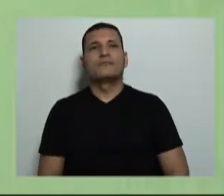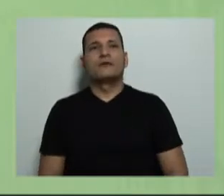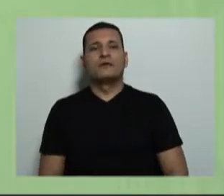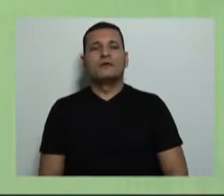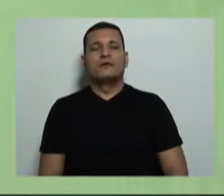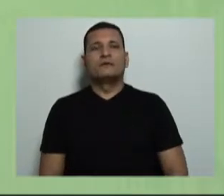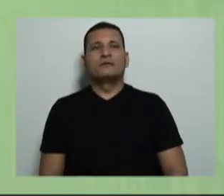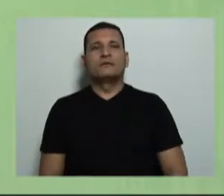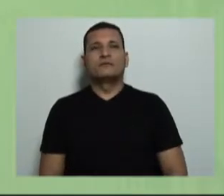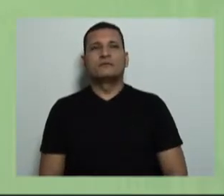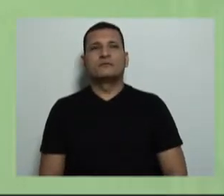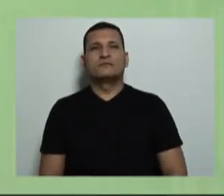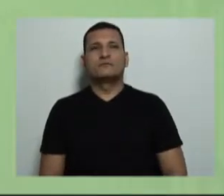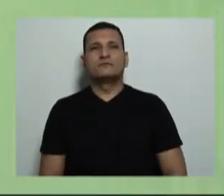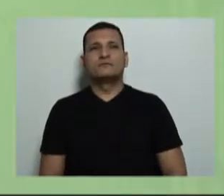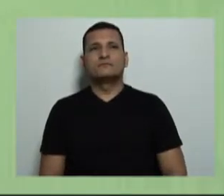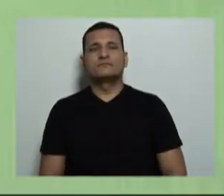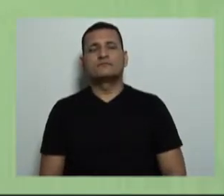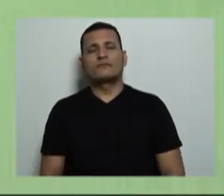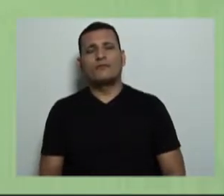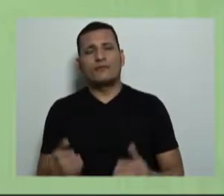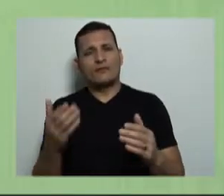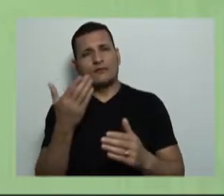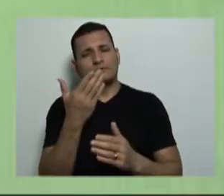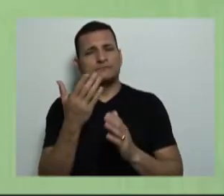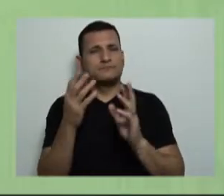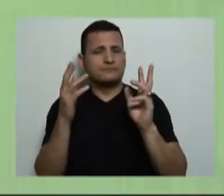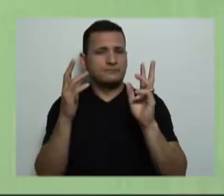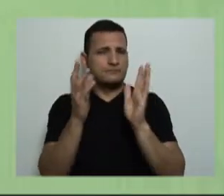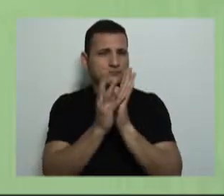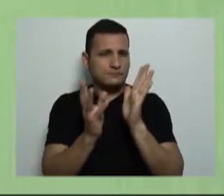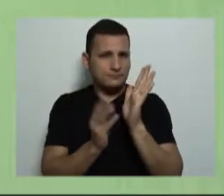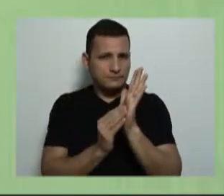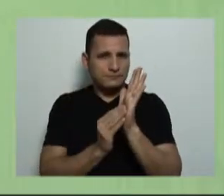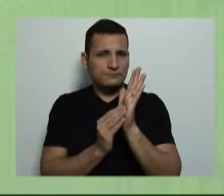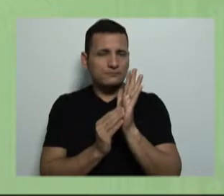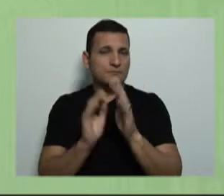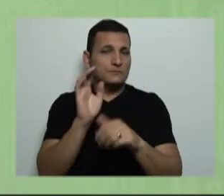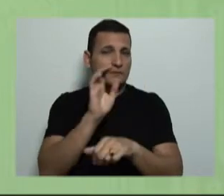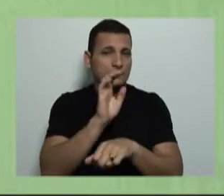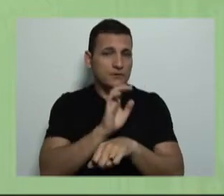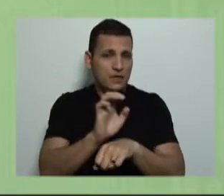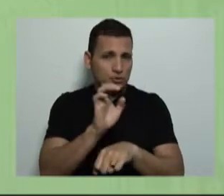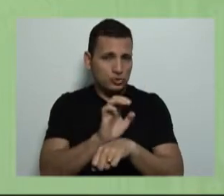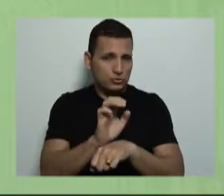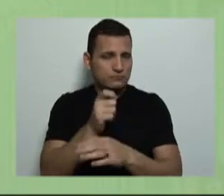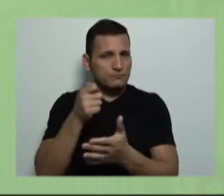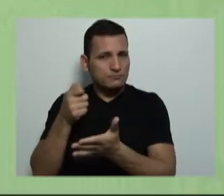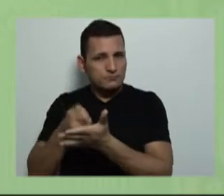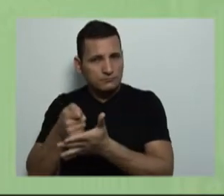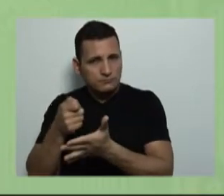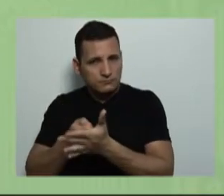Conteúdo: estágio supervisionado e estágio obrigatório.